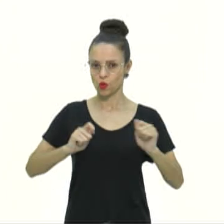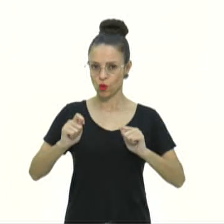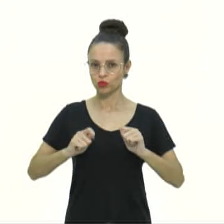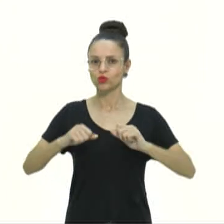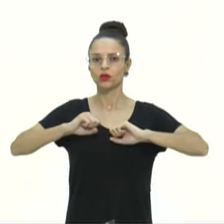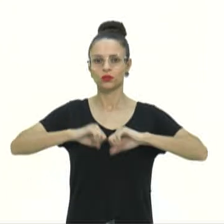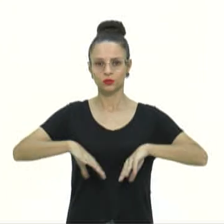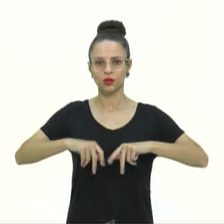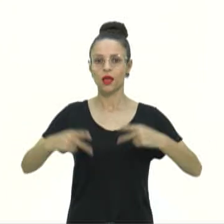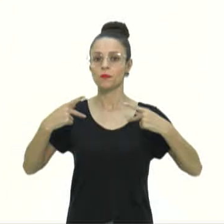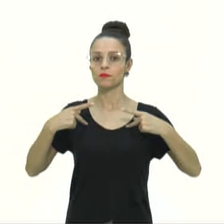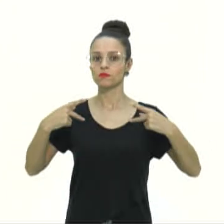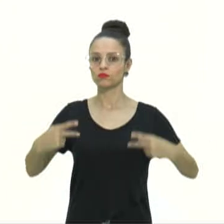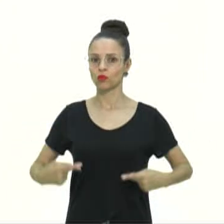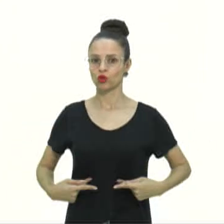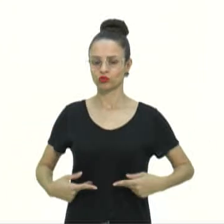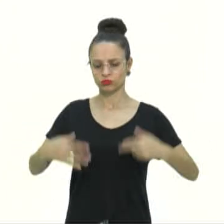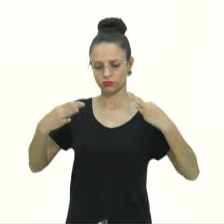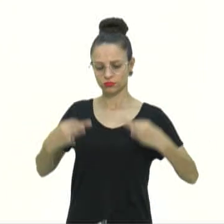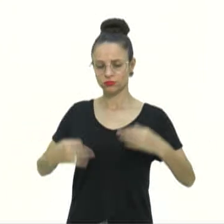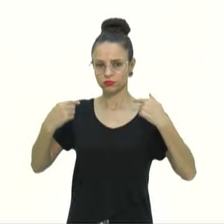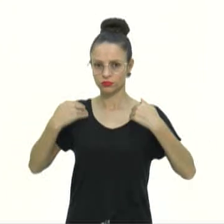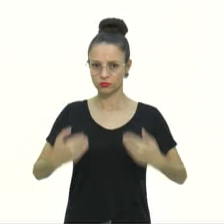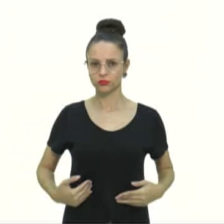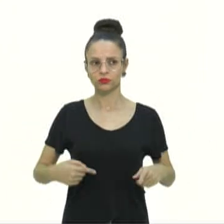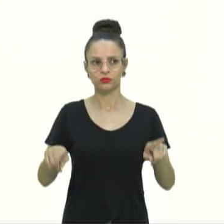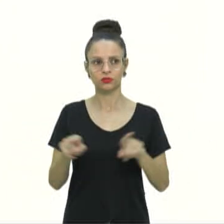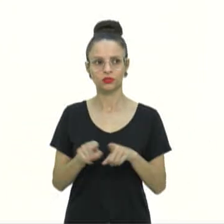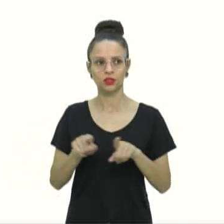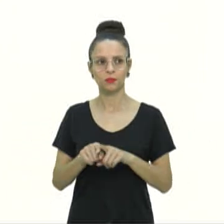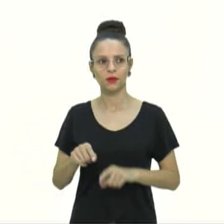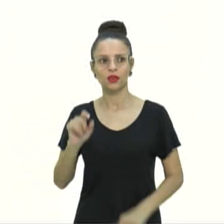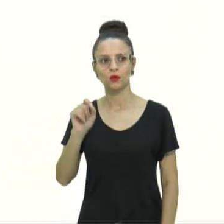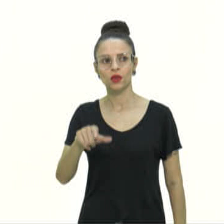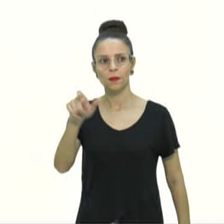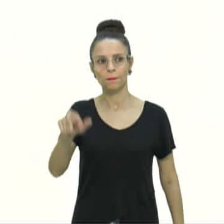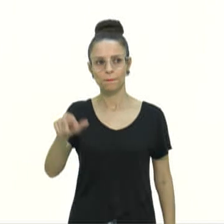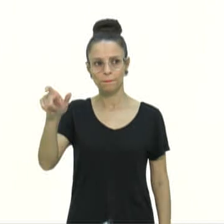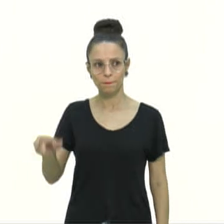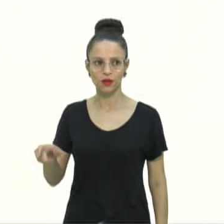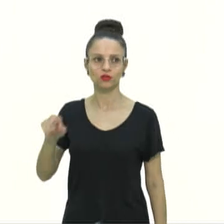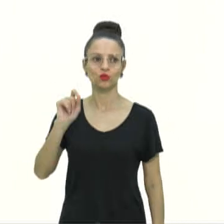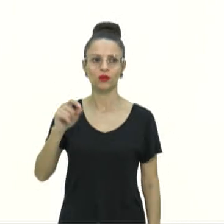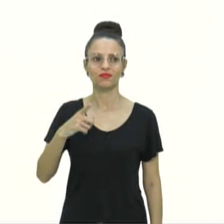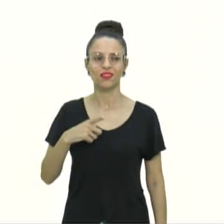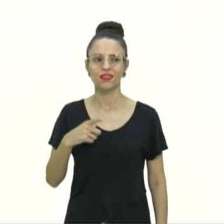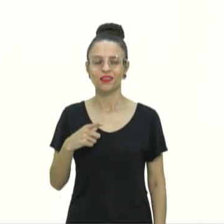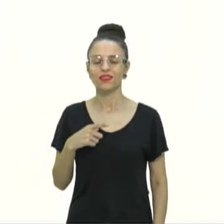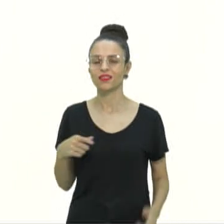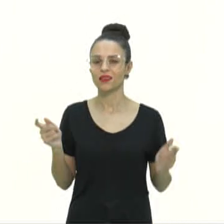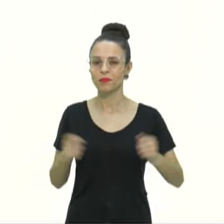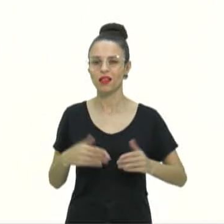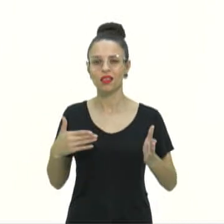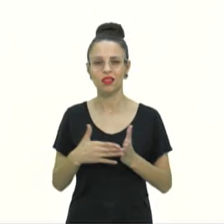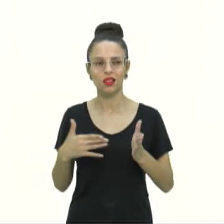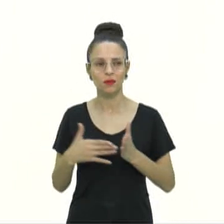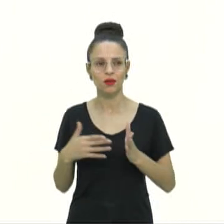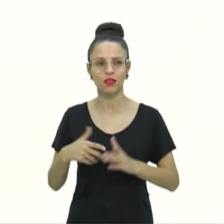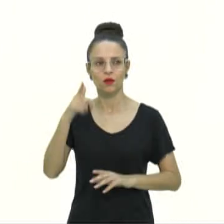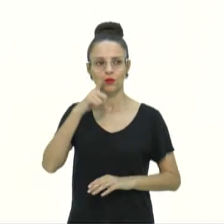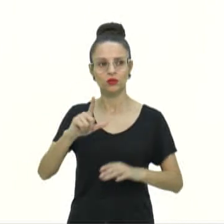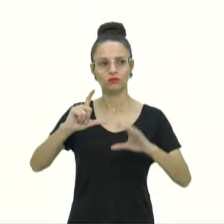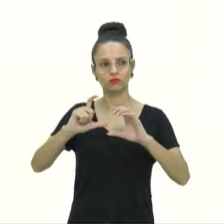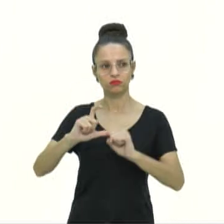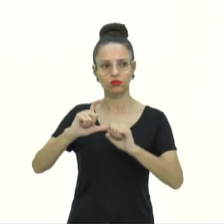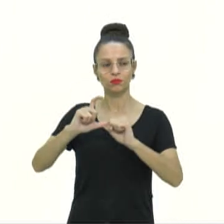postural. Indivíduos com capacidade limitada de contração do diafragma para essa estabilização têm o risco de